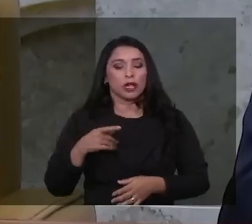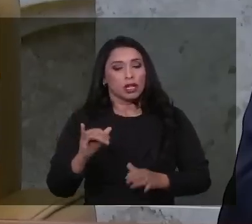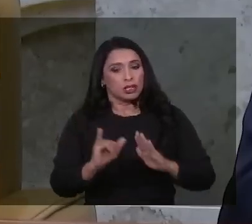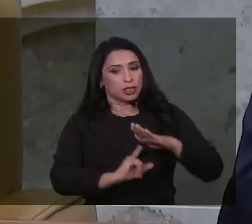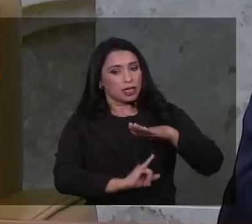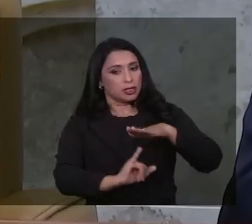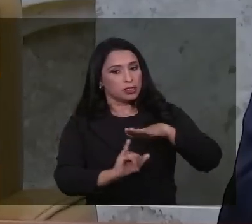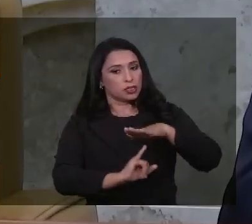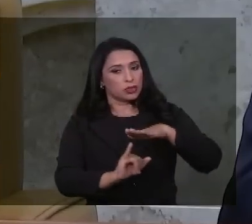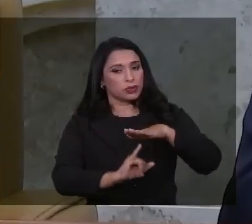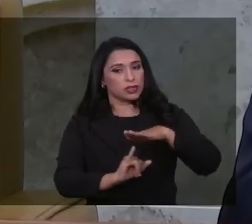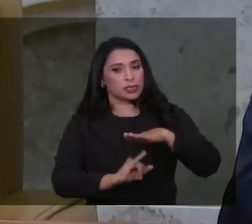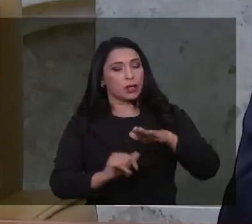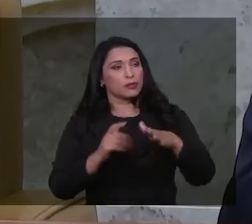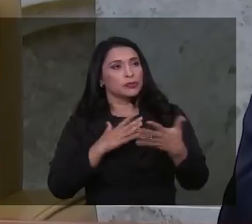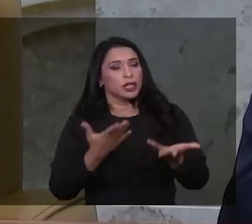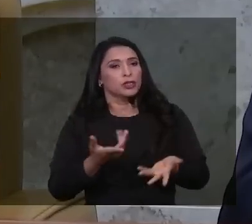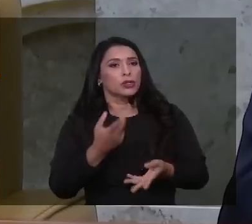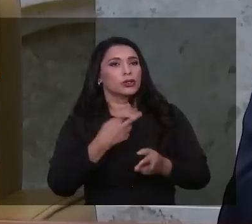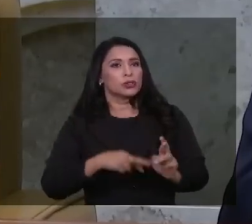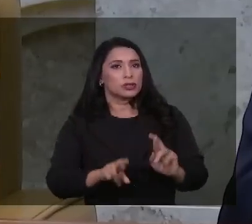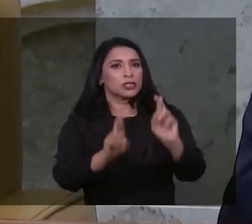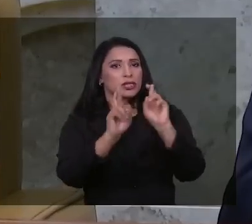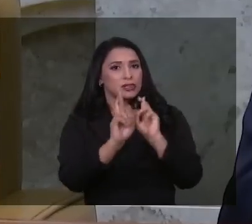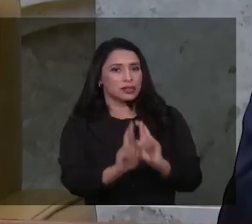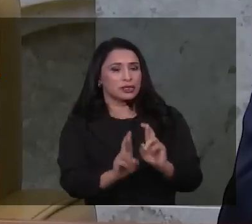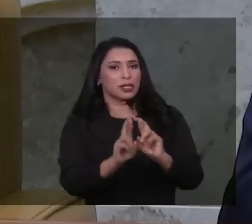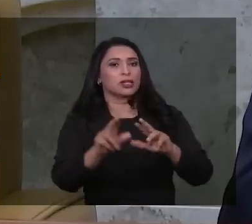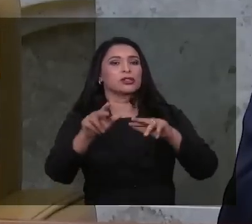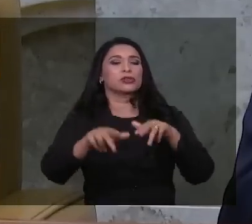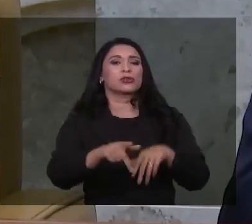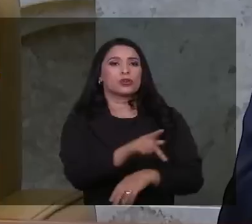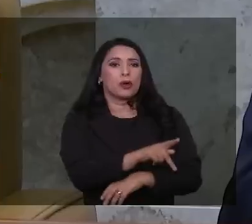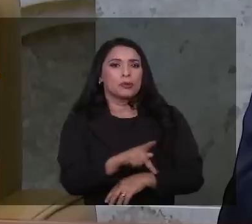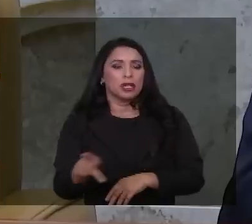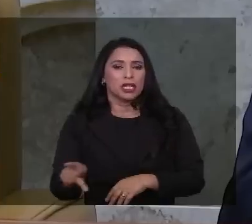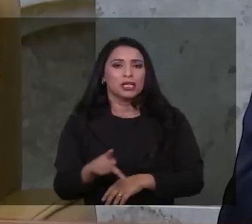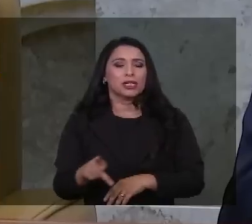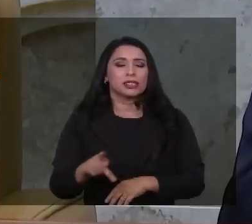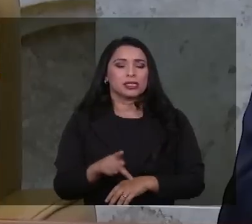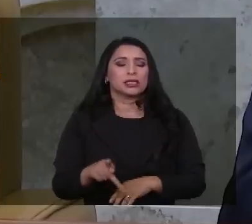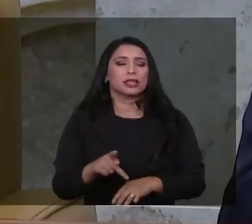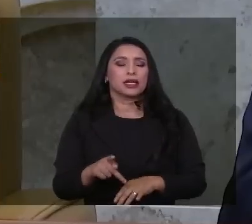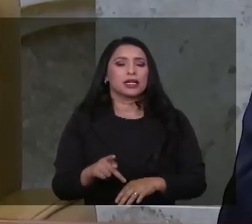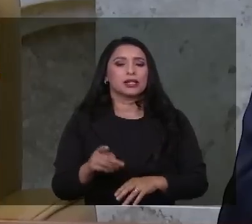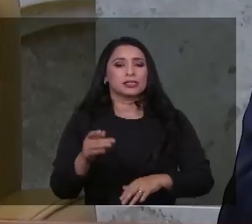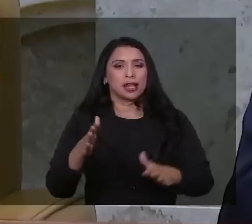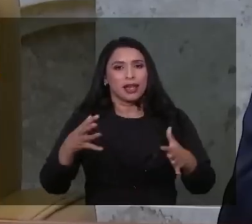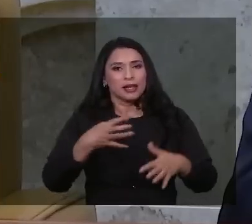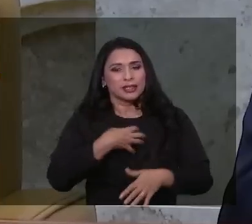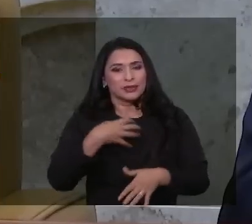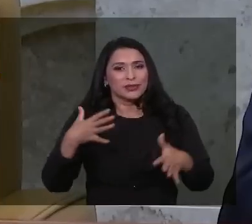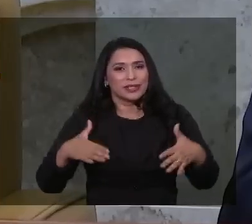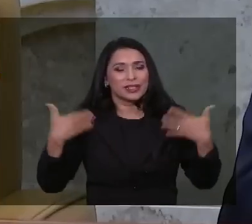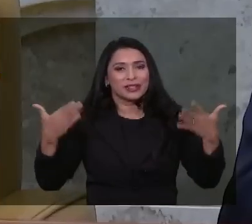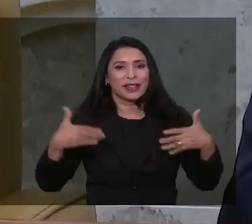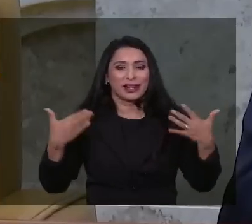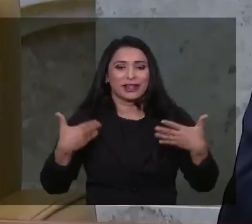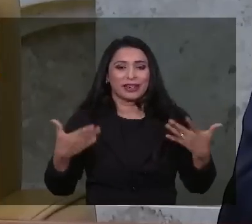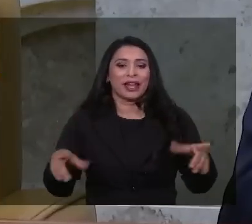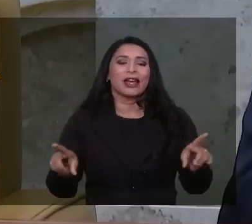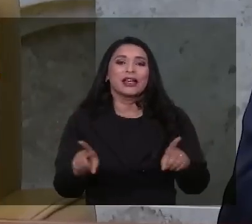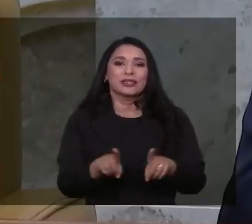institucionalmente, os nossos votos de uma gestão proveitosa e permeada de singelas alegrias. Meus